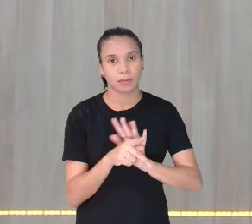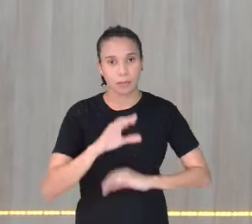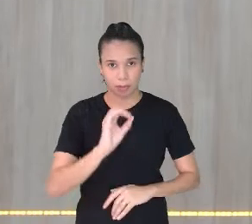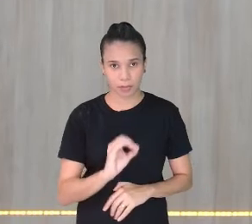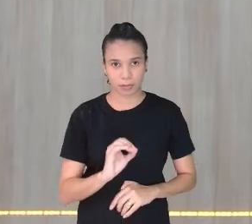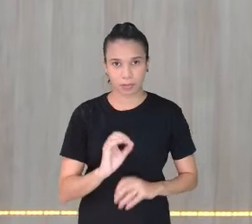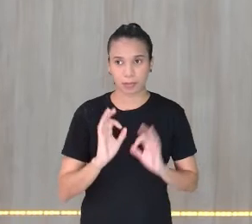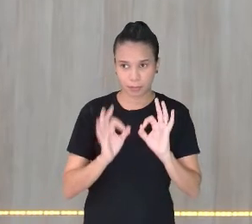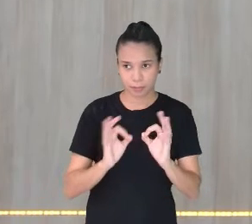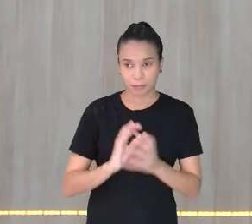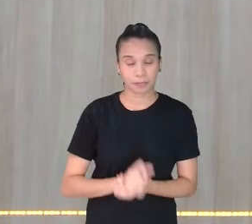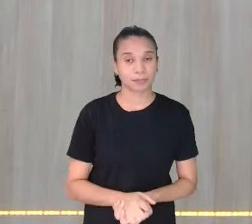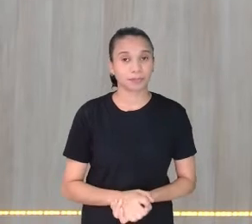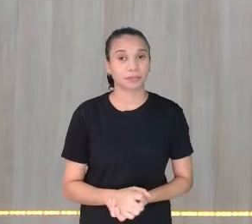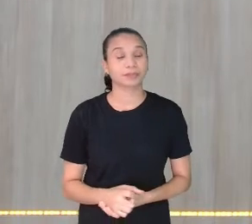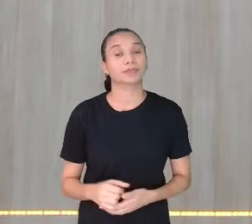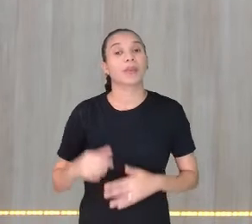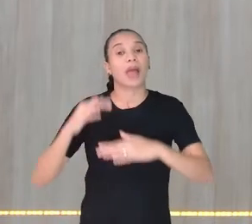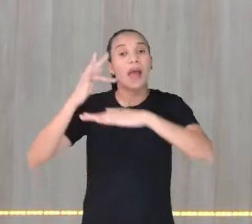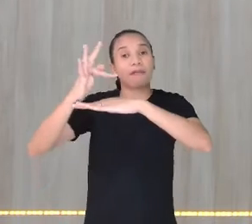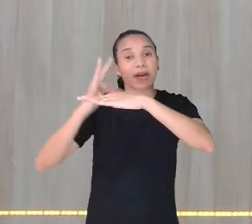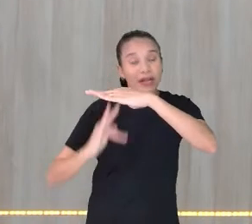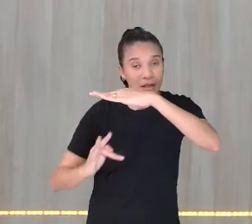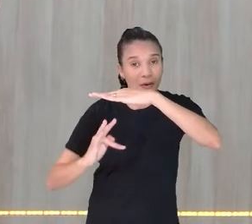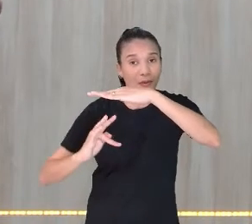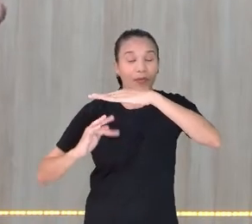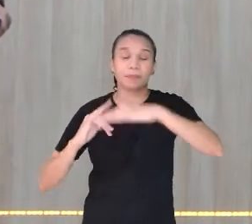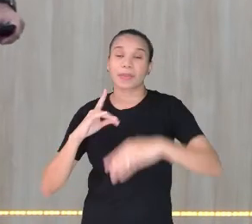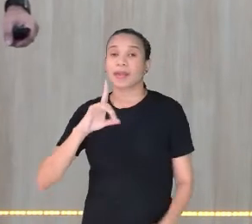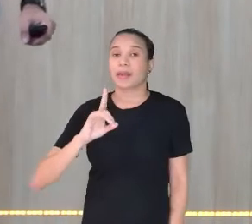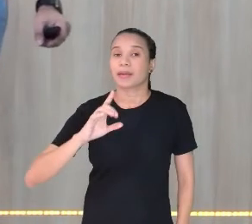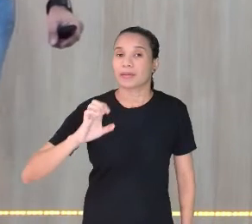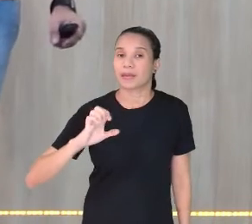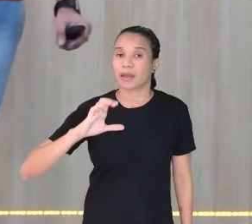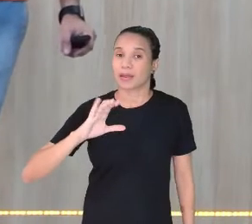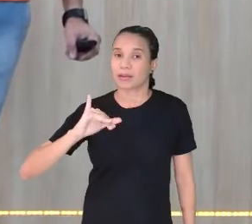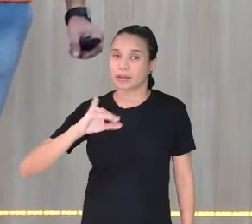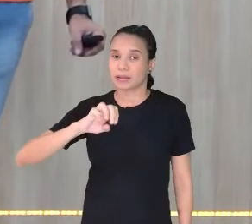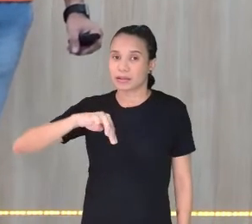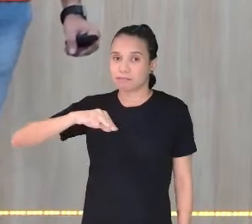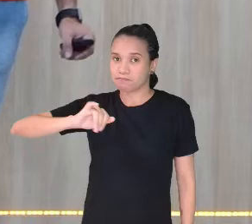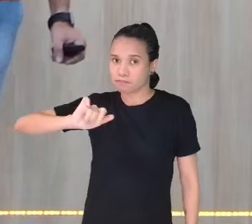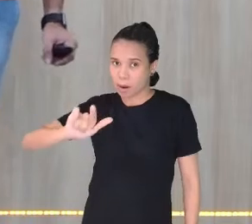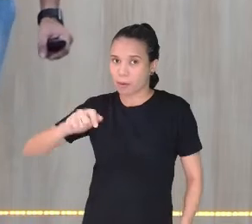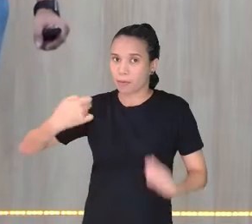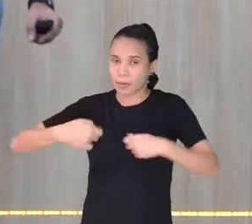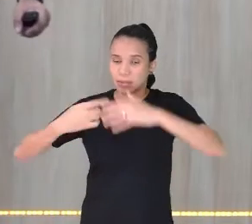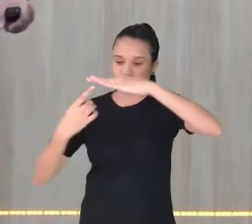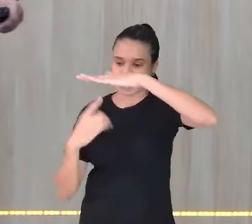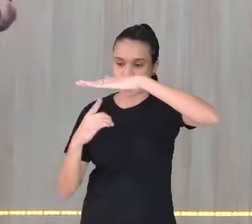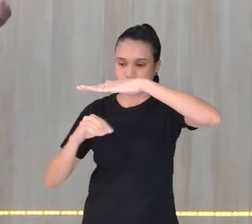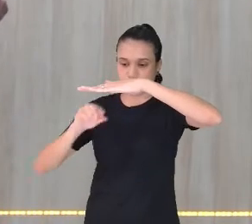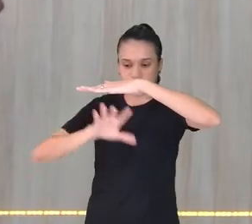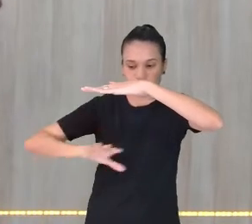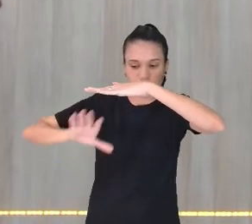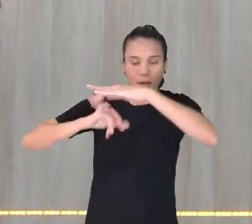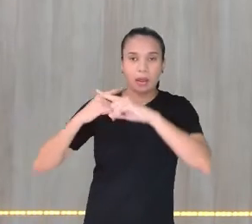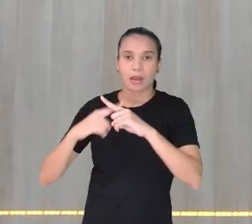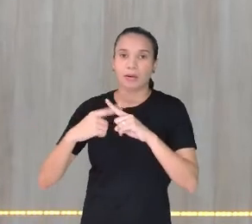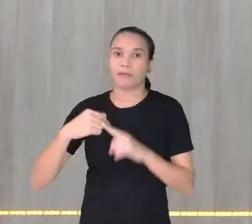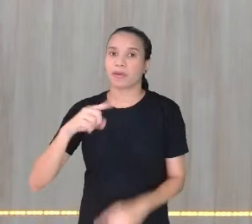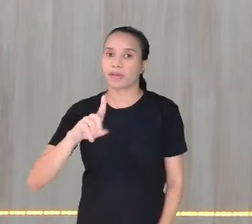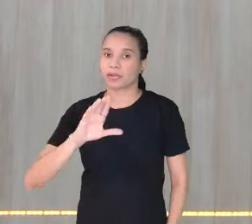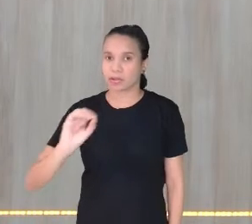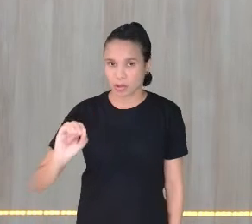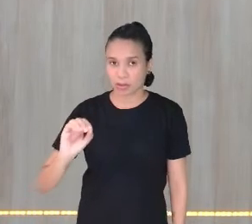beleza? Então, fração decimal tem que ter um múltiplo de 10, certo? Lá no denominador.